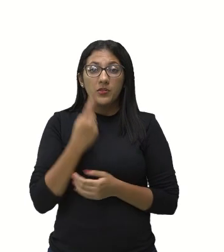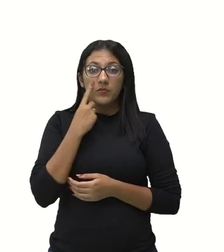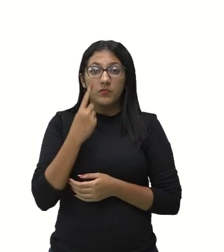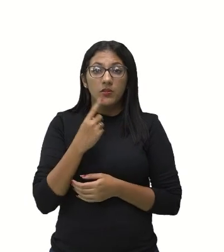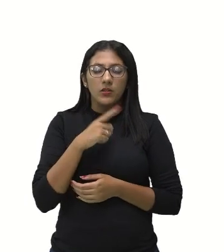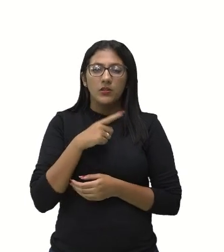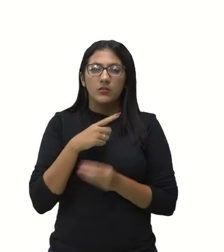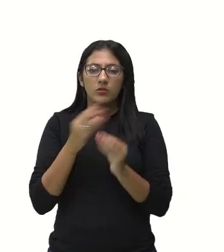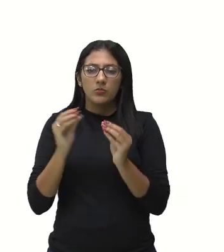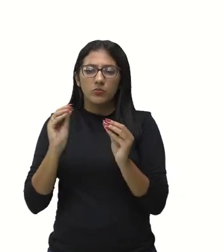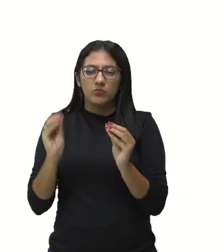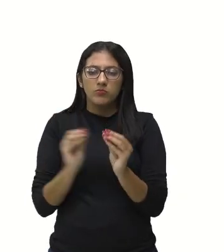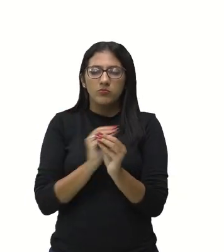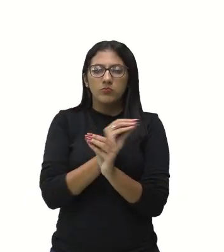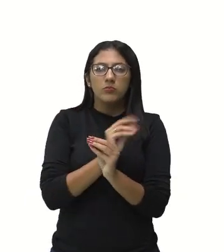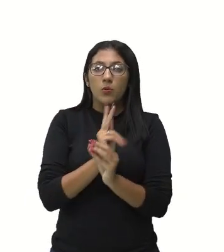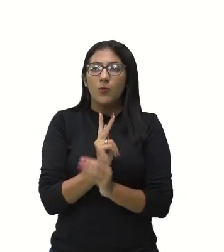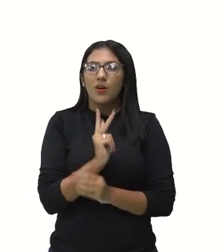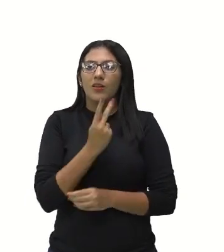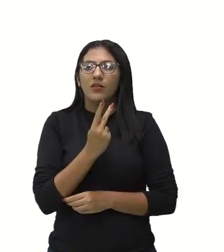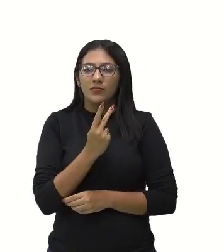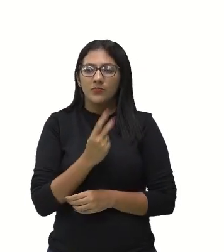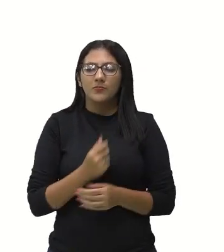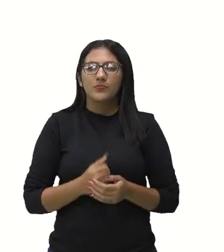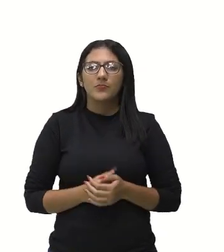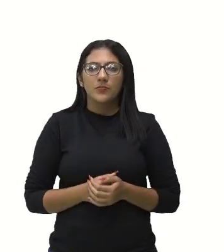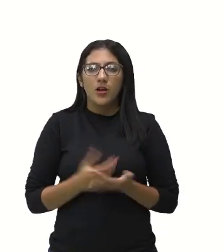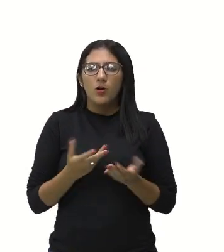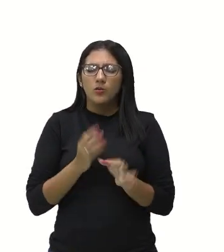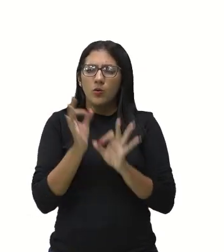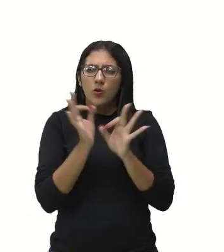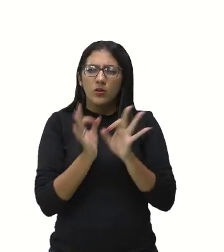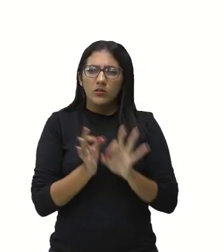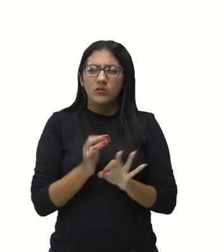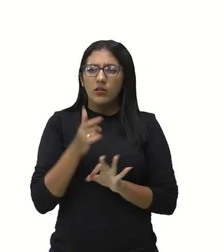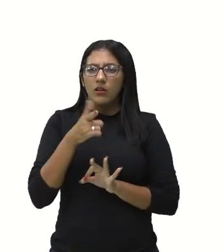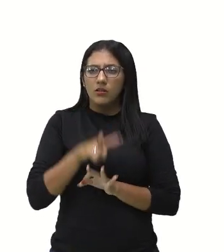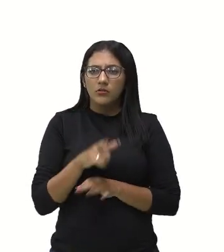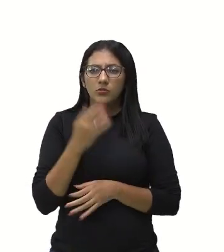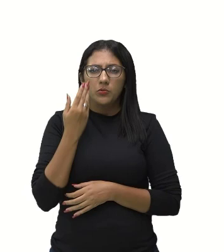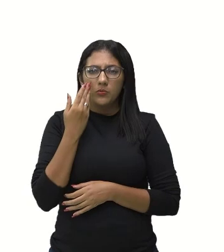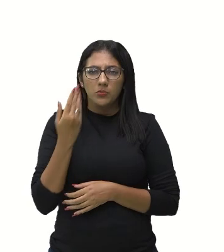variável, né, é o H. Então eu vou arrumar aqui a minha equação.